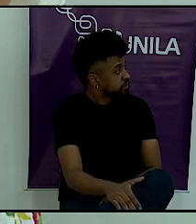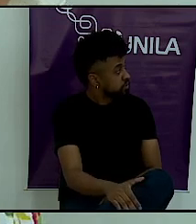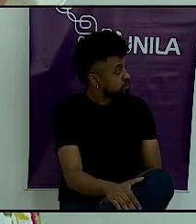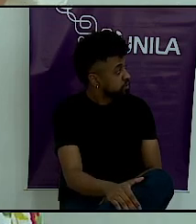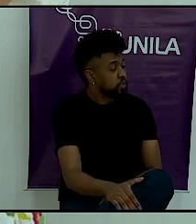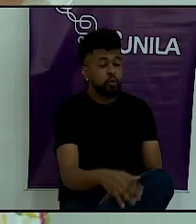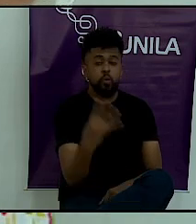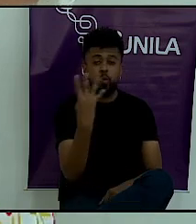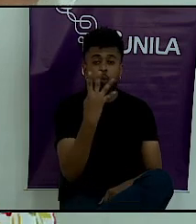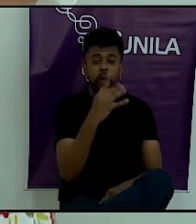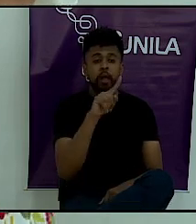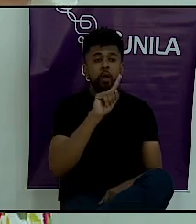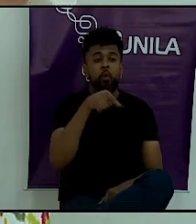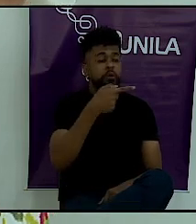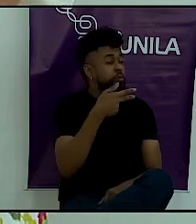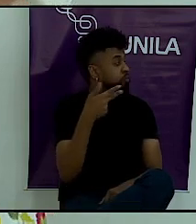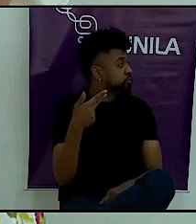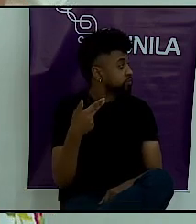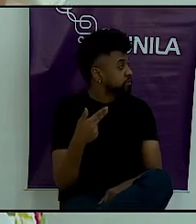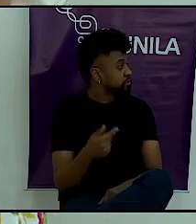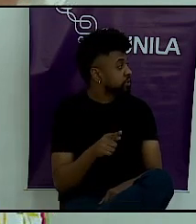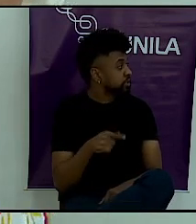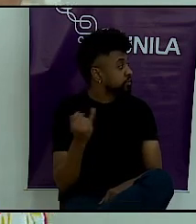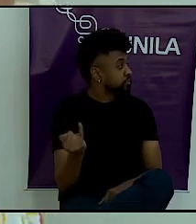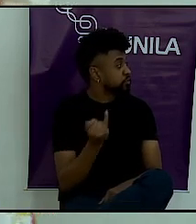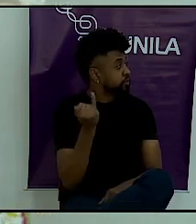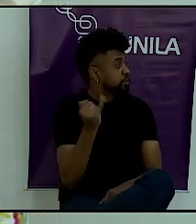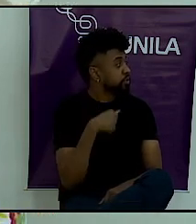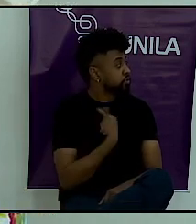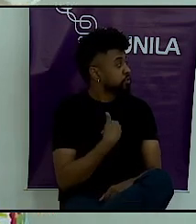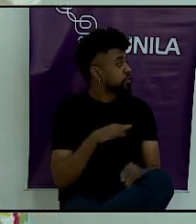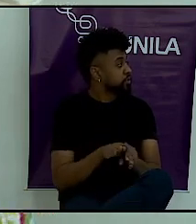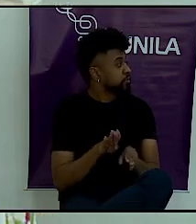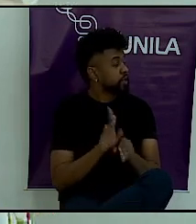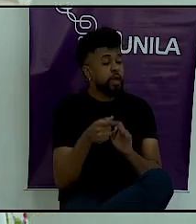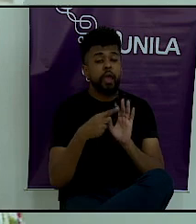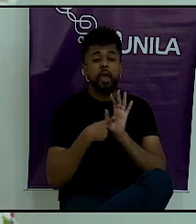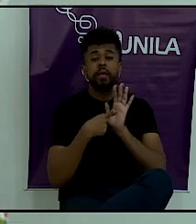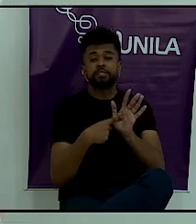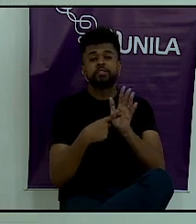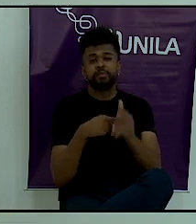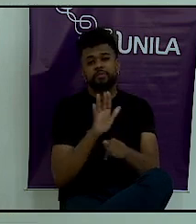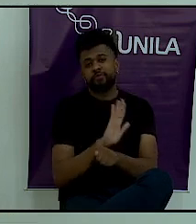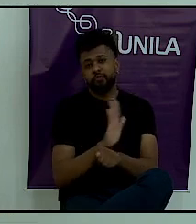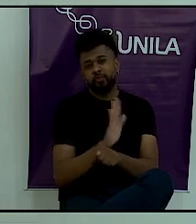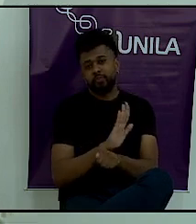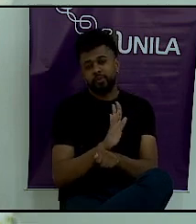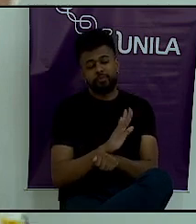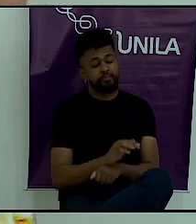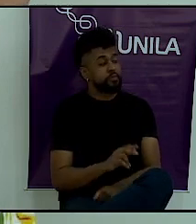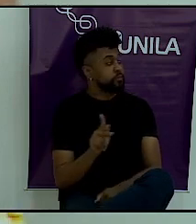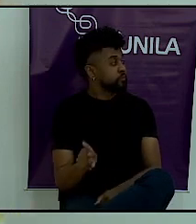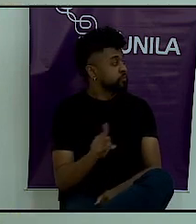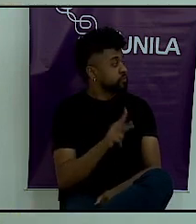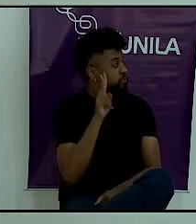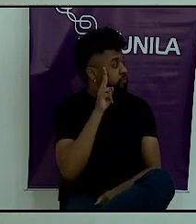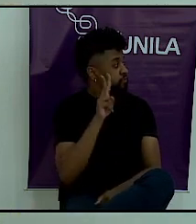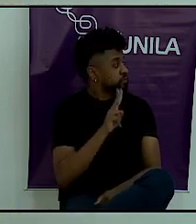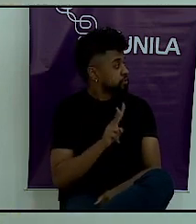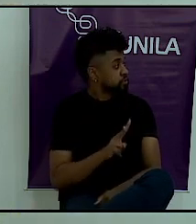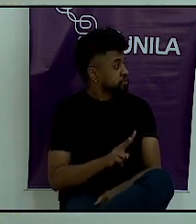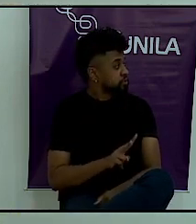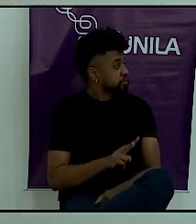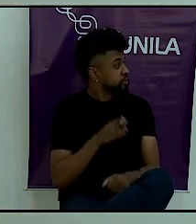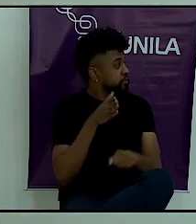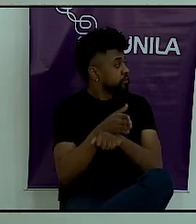quarto é uma outra coisa que é muito importante para a gente também, que é exibir os filmes realizados, né? A professora Virgínia, por exemplo,